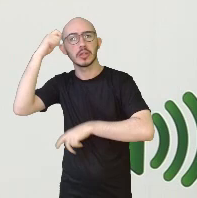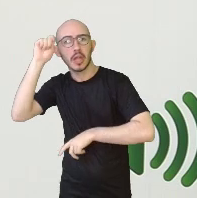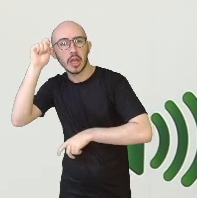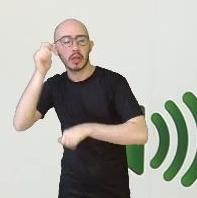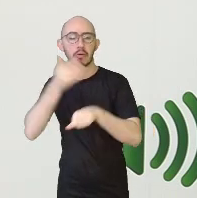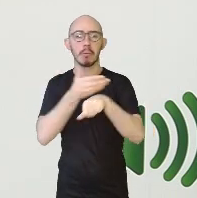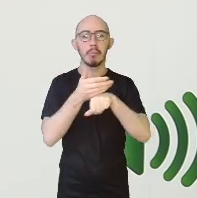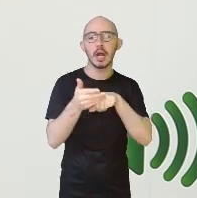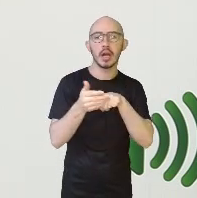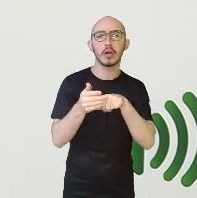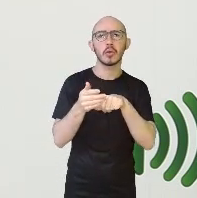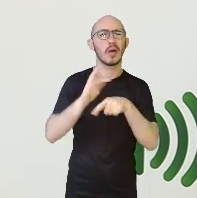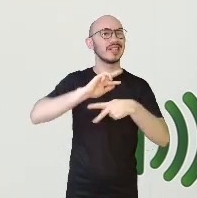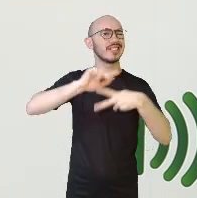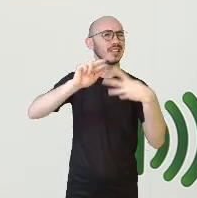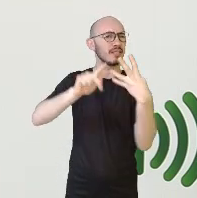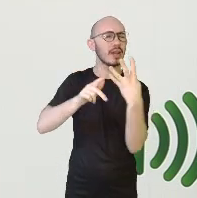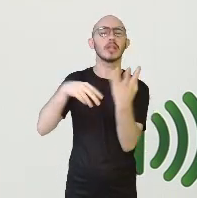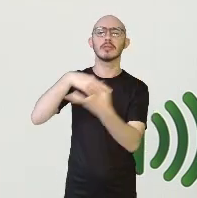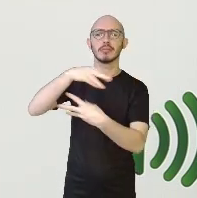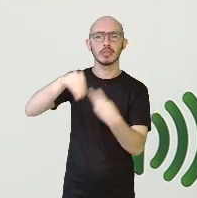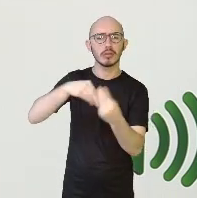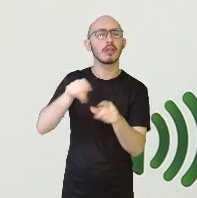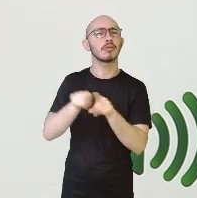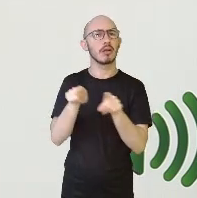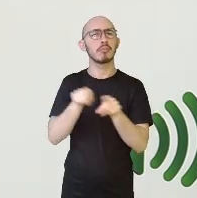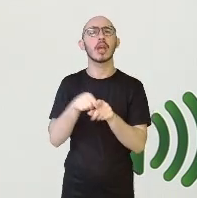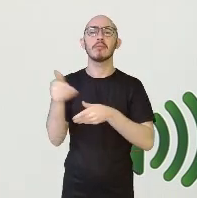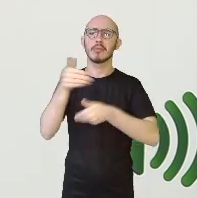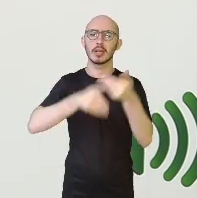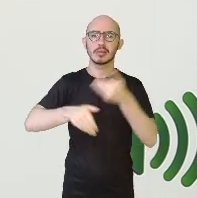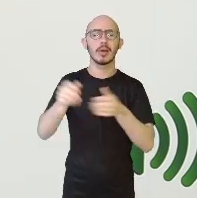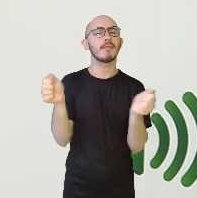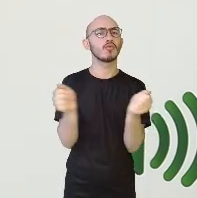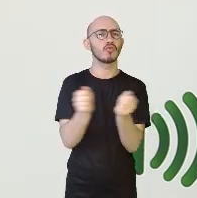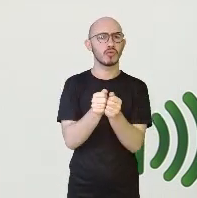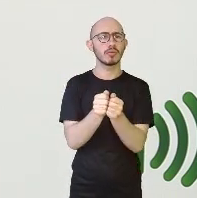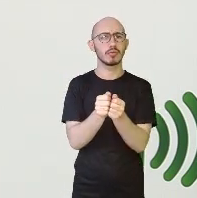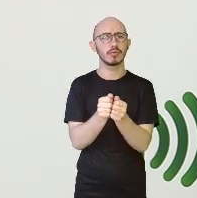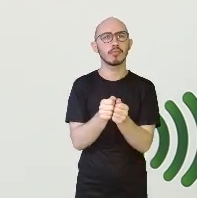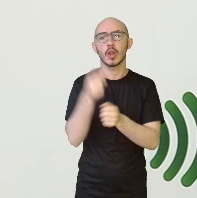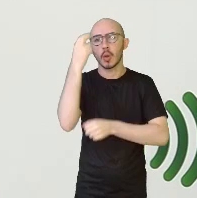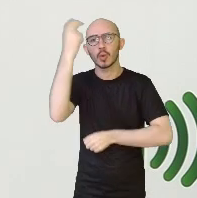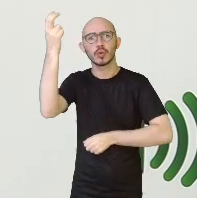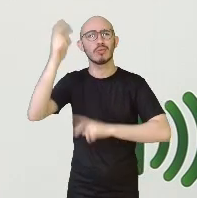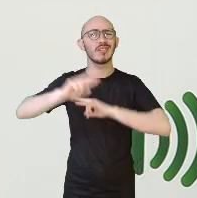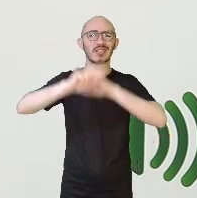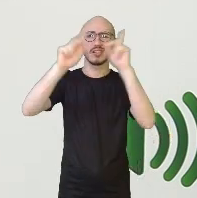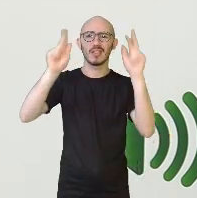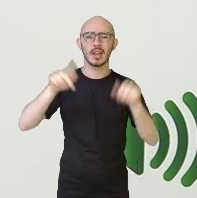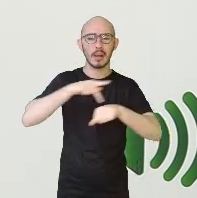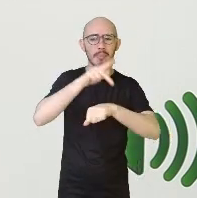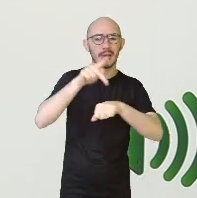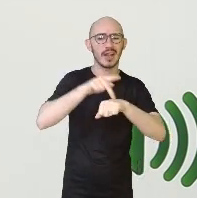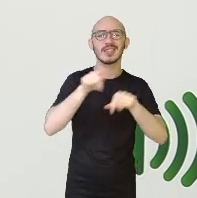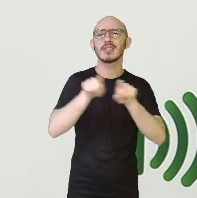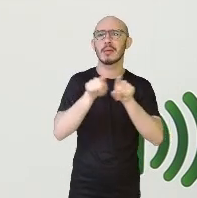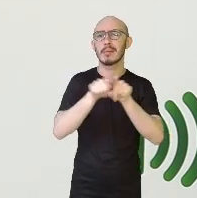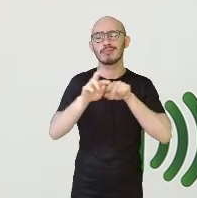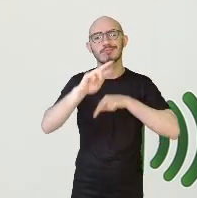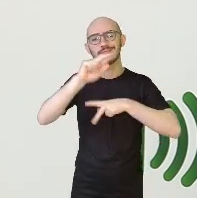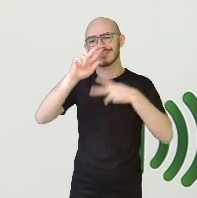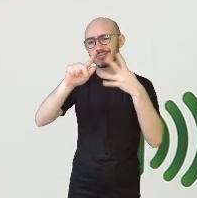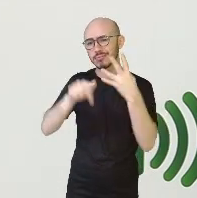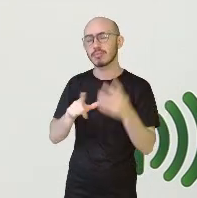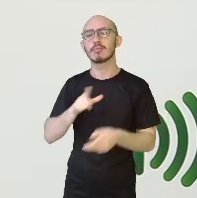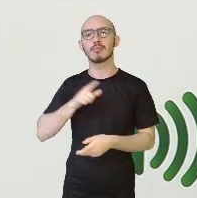os brancos e outros povos também que aqui estavam, de outras etnias, de outros continentes, de outros países.